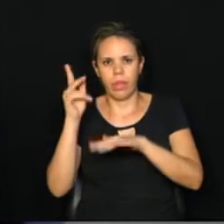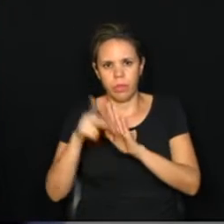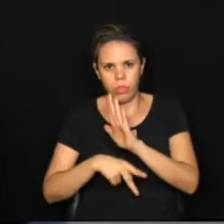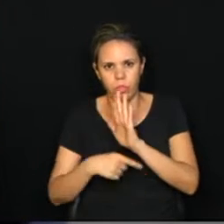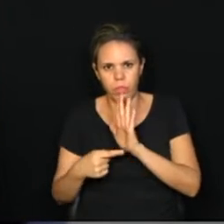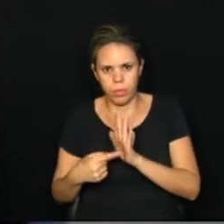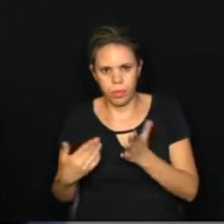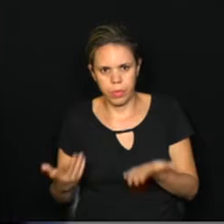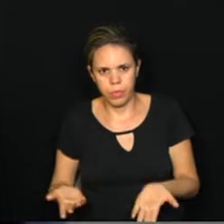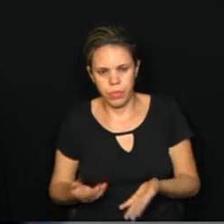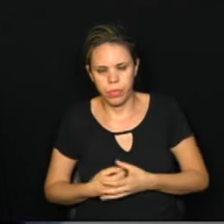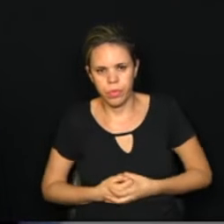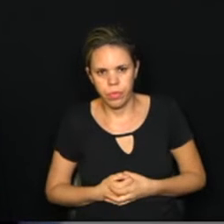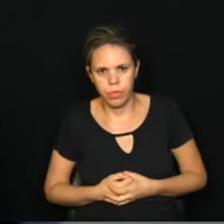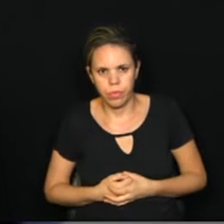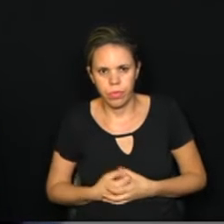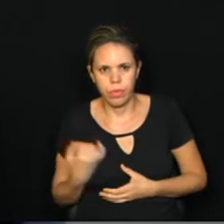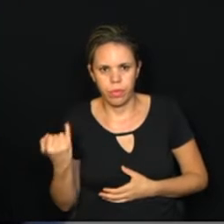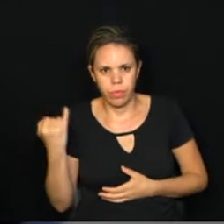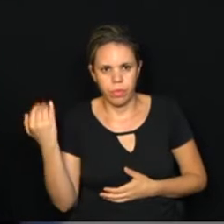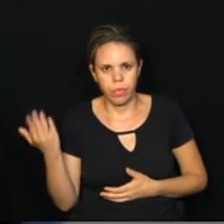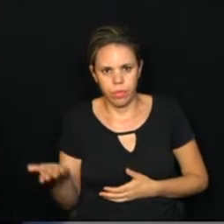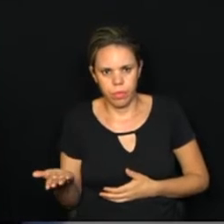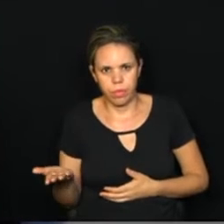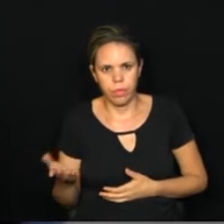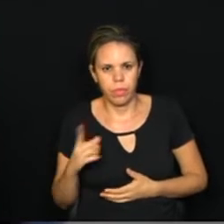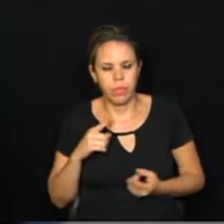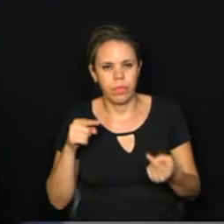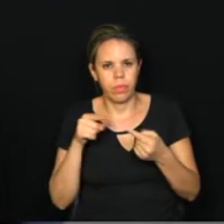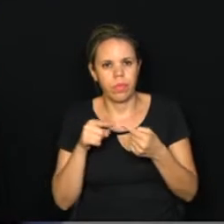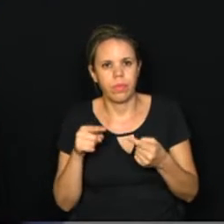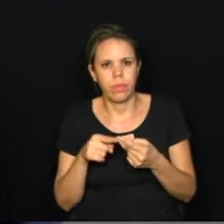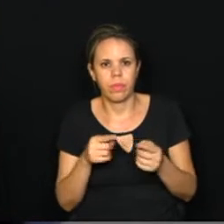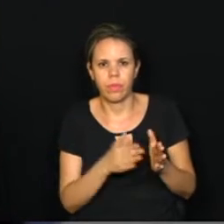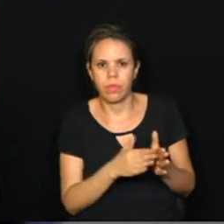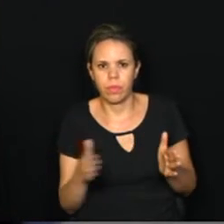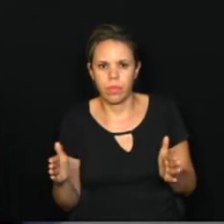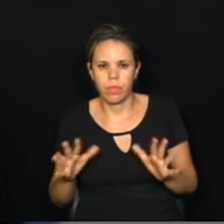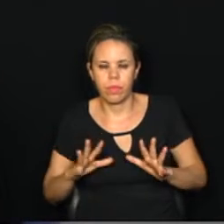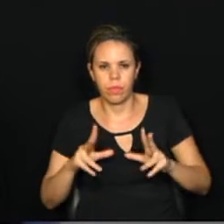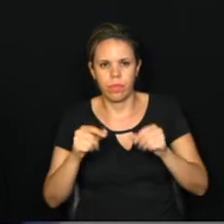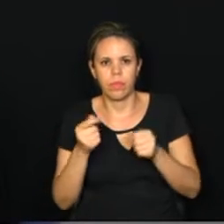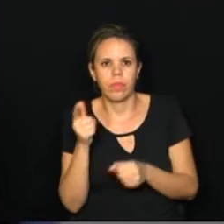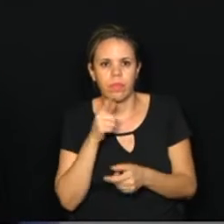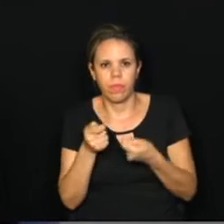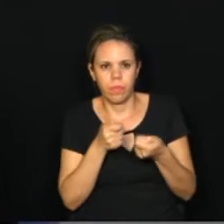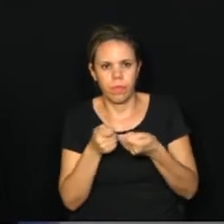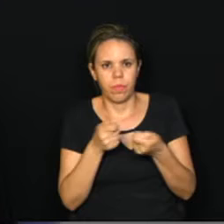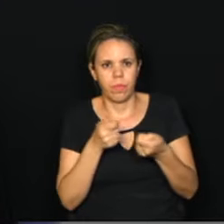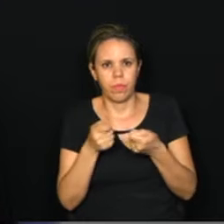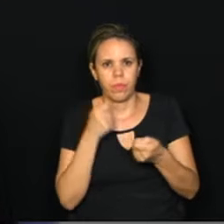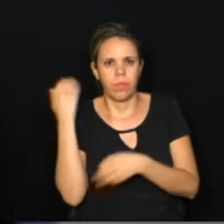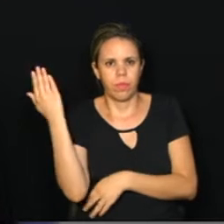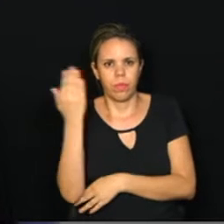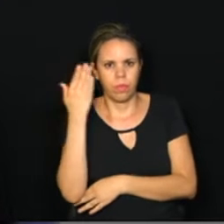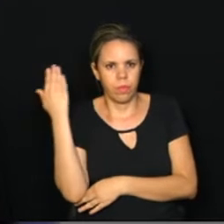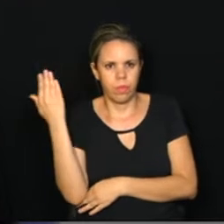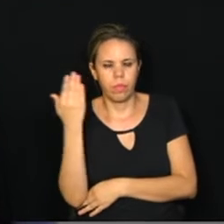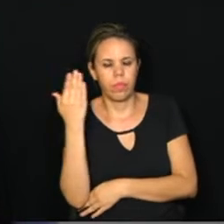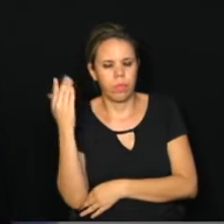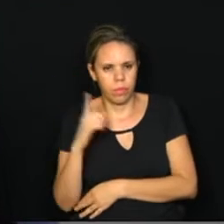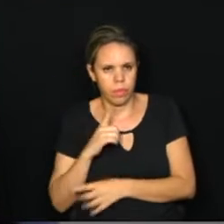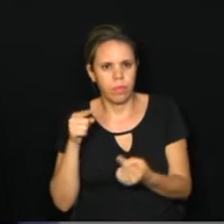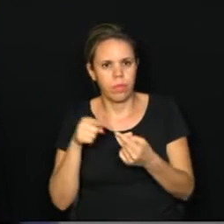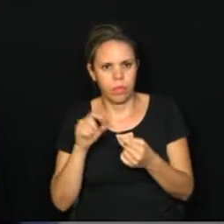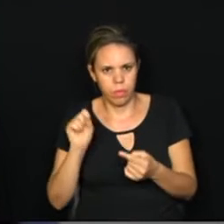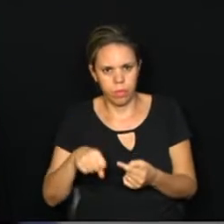projeto bastante significativo. E o que isso tem a ver com a estiagem? Tem tudo a ver, tudo que for para controle climatológico, meteorológico, ele tem a ver